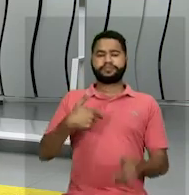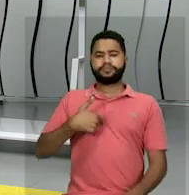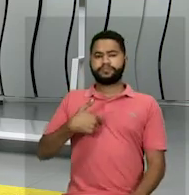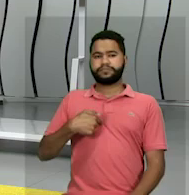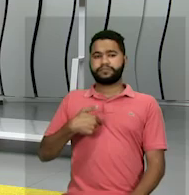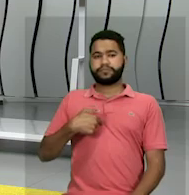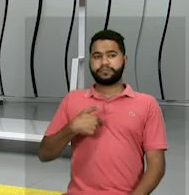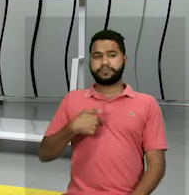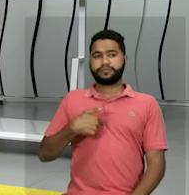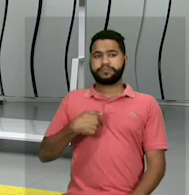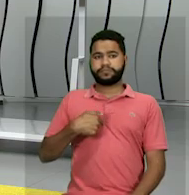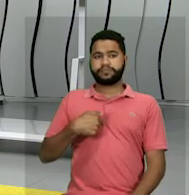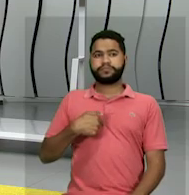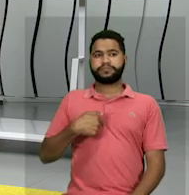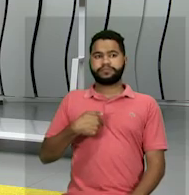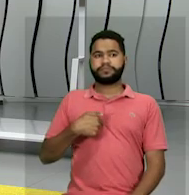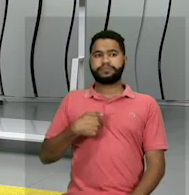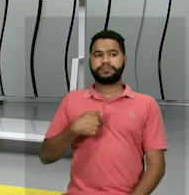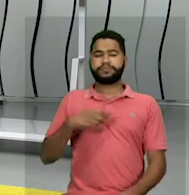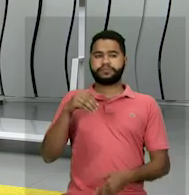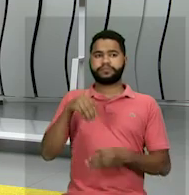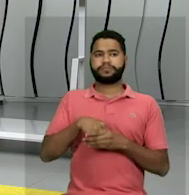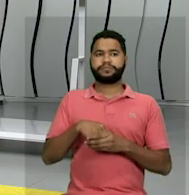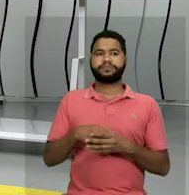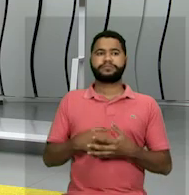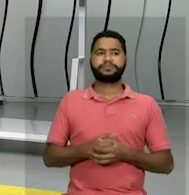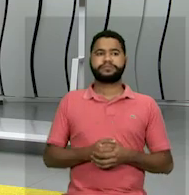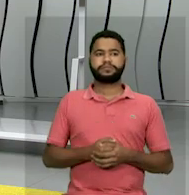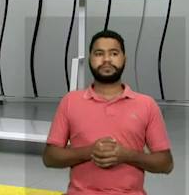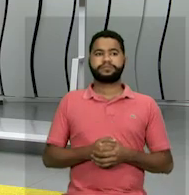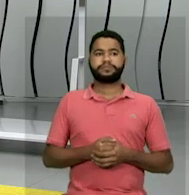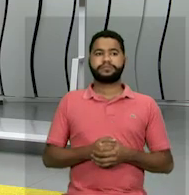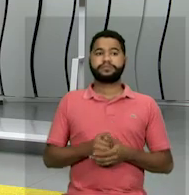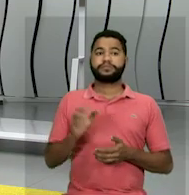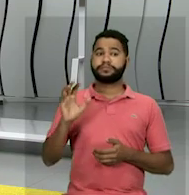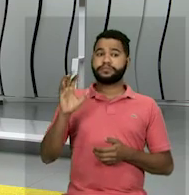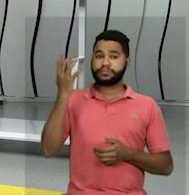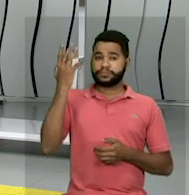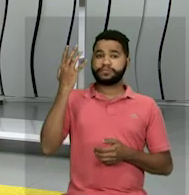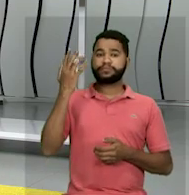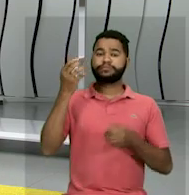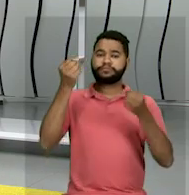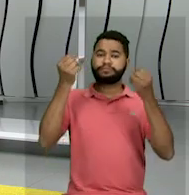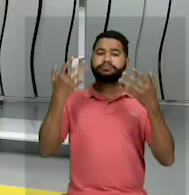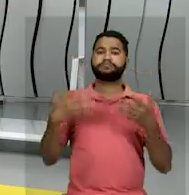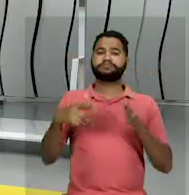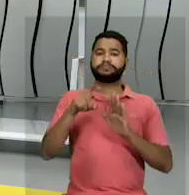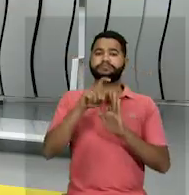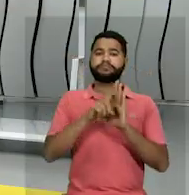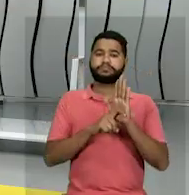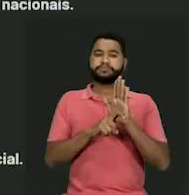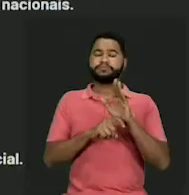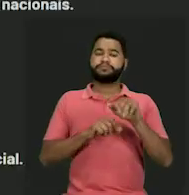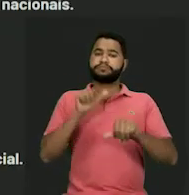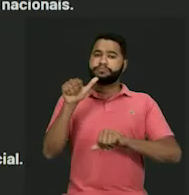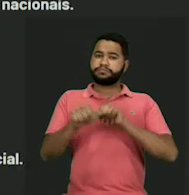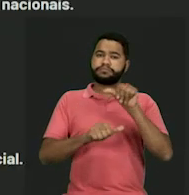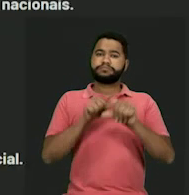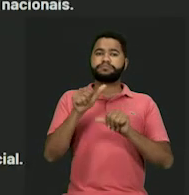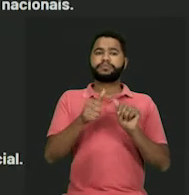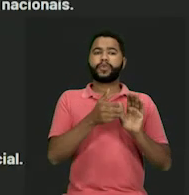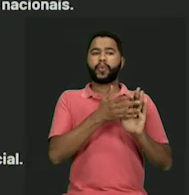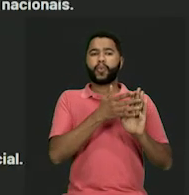Vargas, muito dentro do Estado Novo. A situação descrita no texto alterou-se